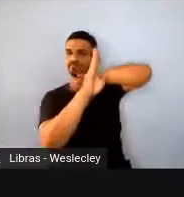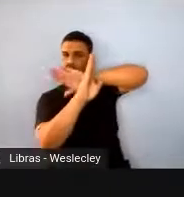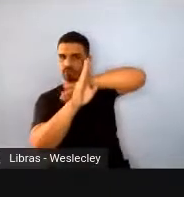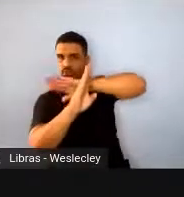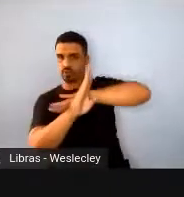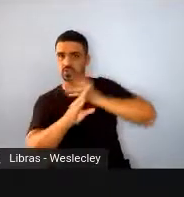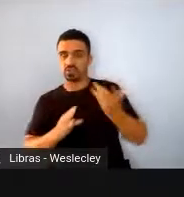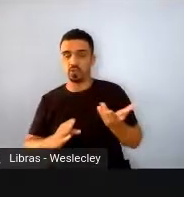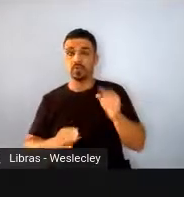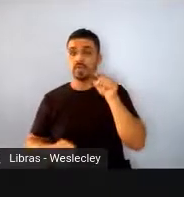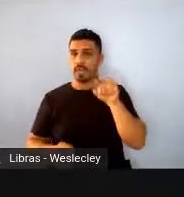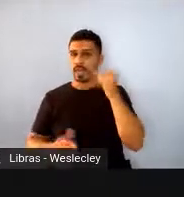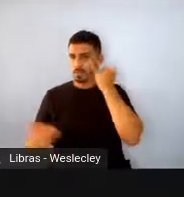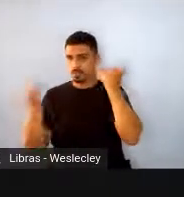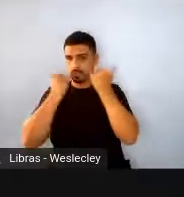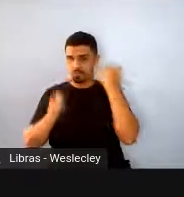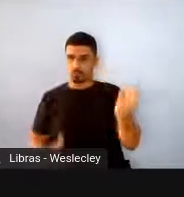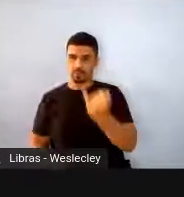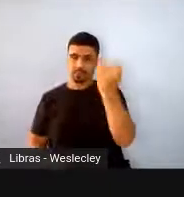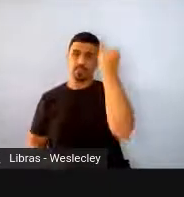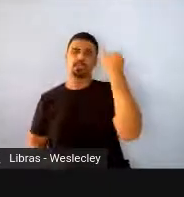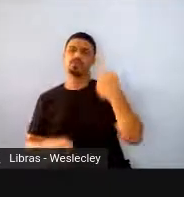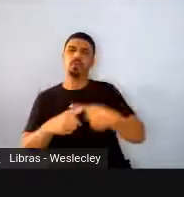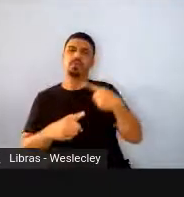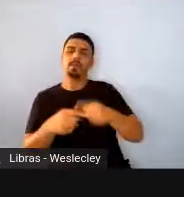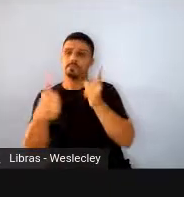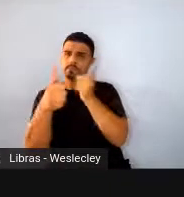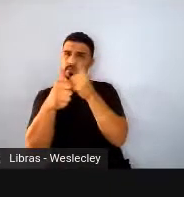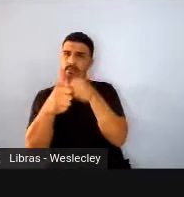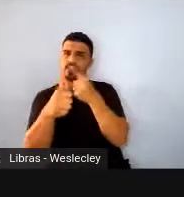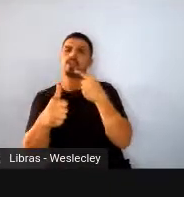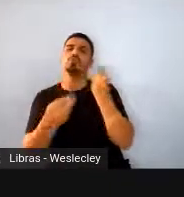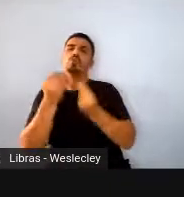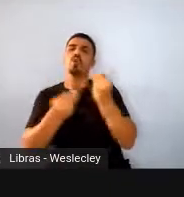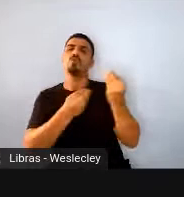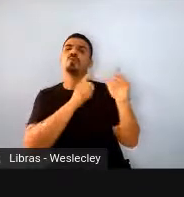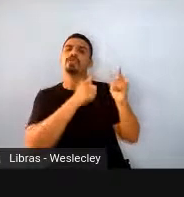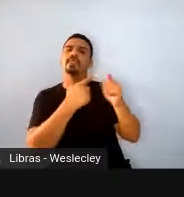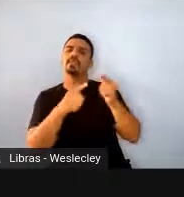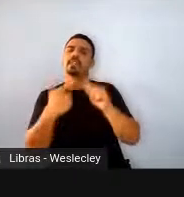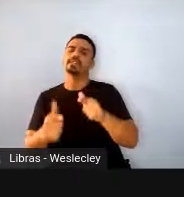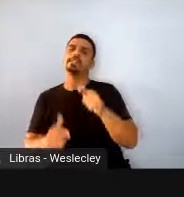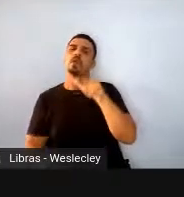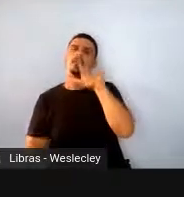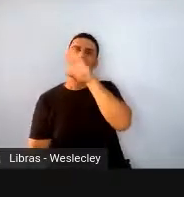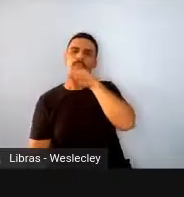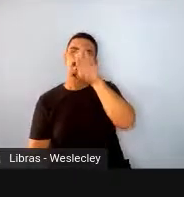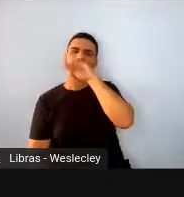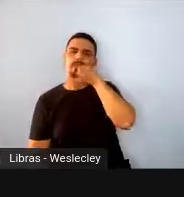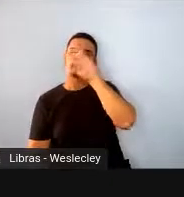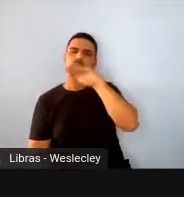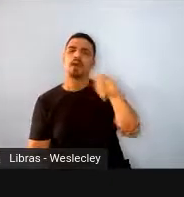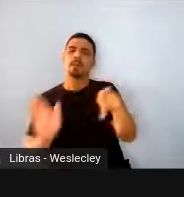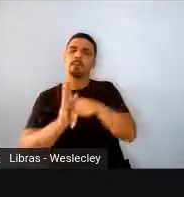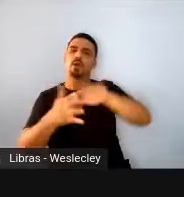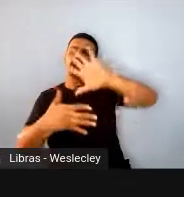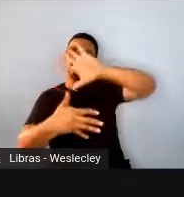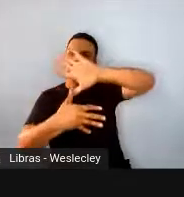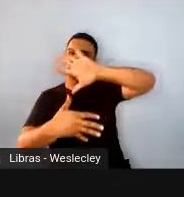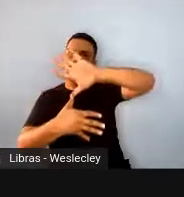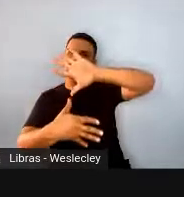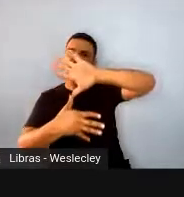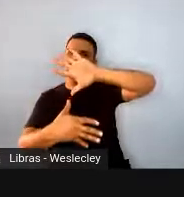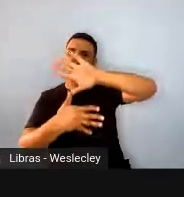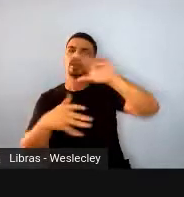considerada super relevante, primeiro por causa da tradição oral que existe na América Latina e também por causa da falta de